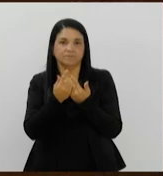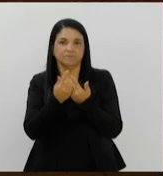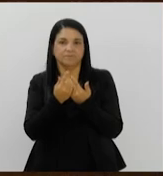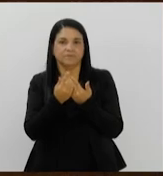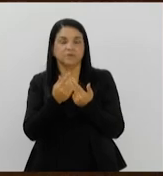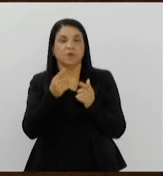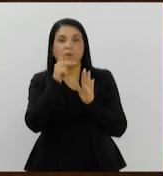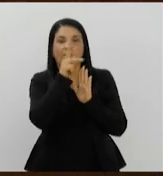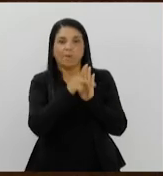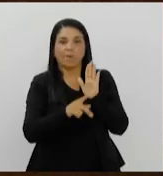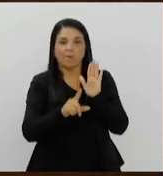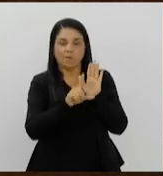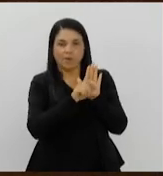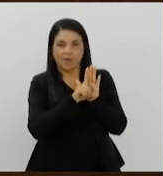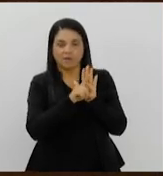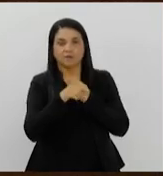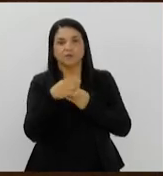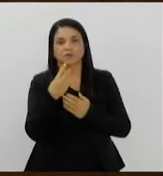ao PL